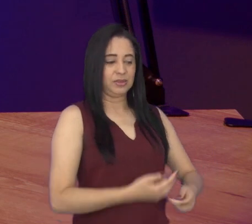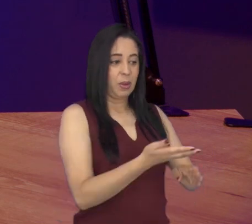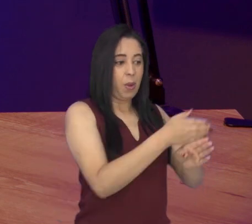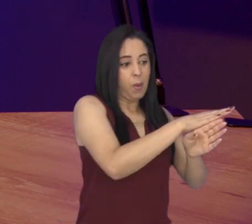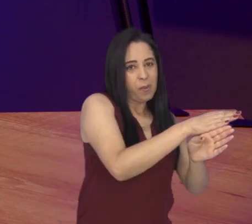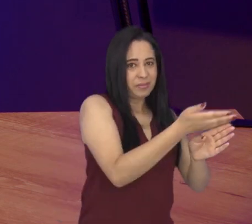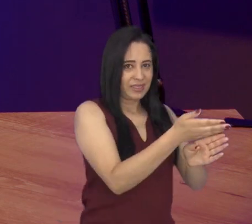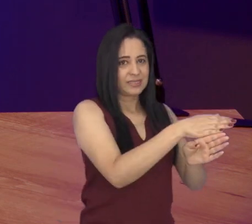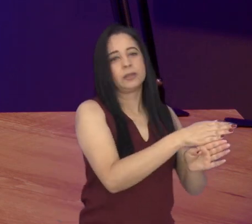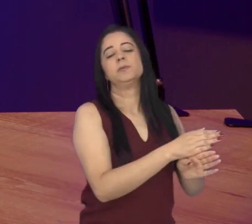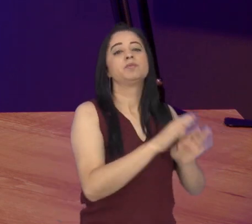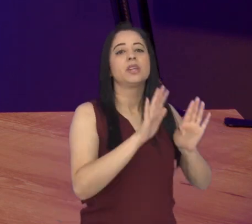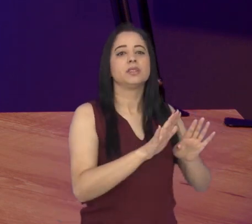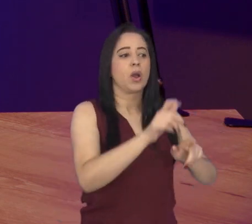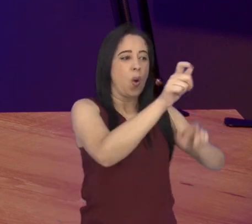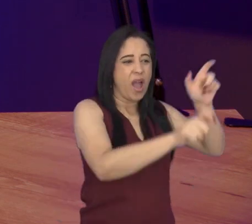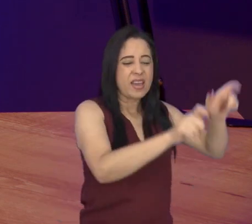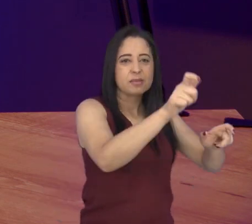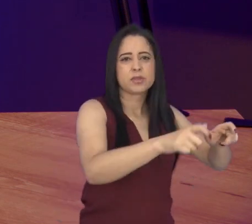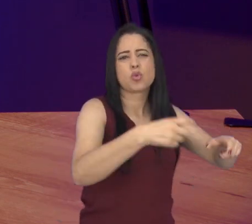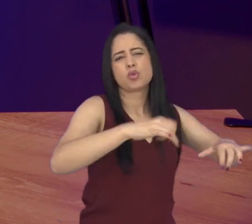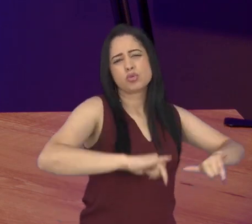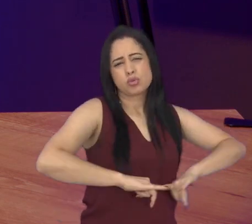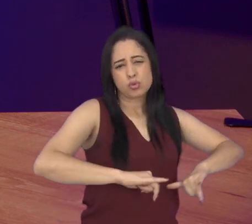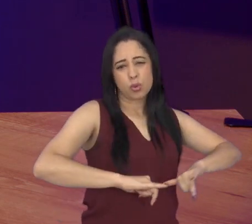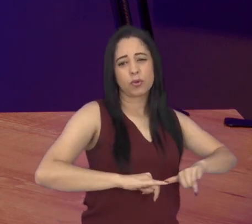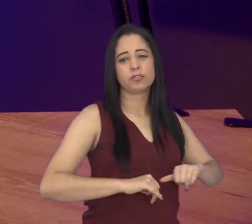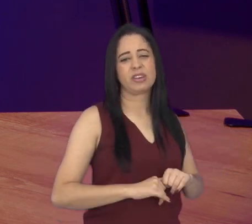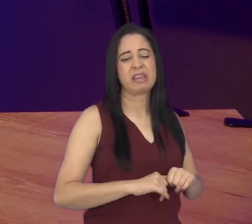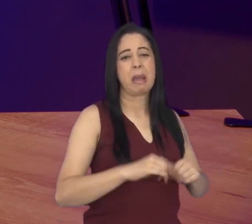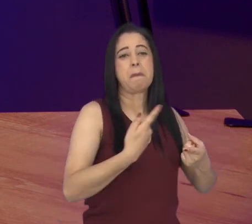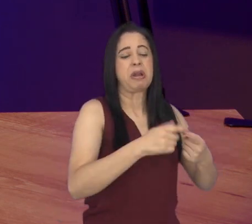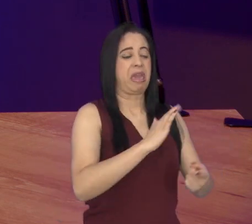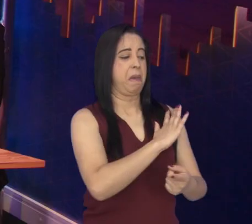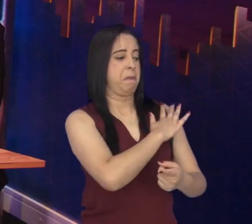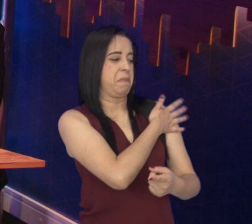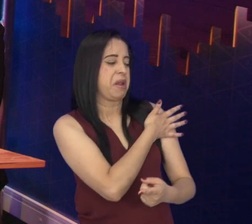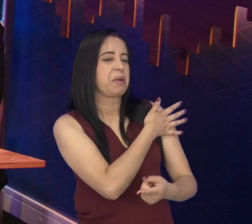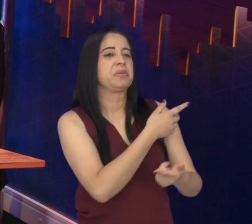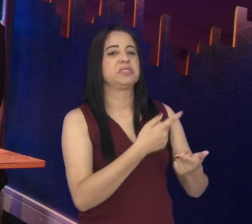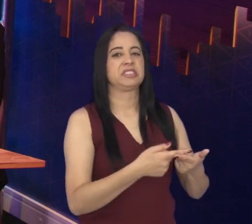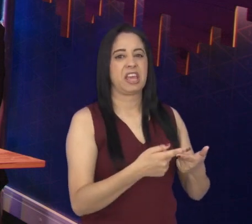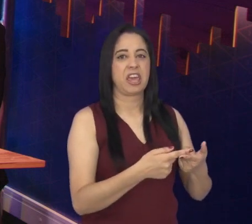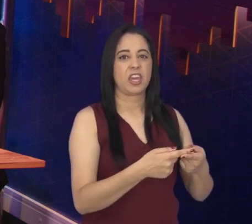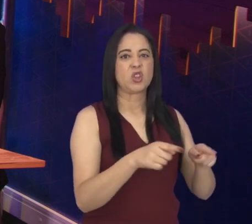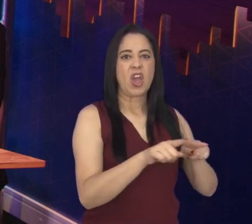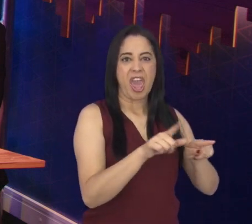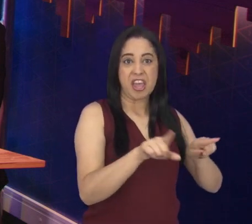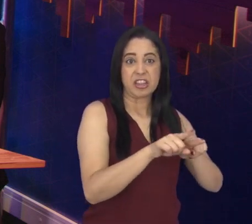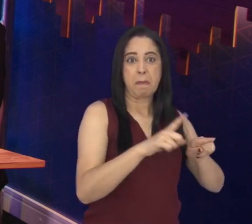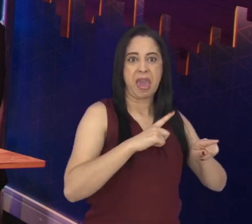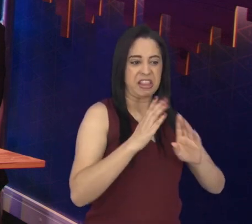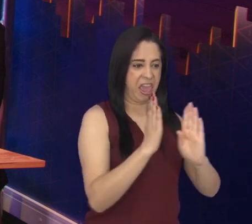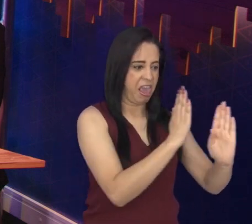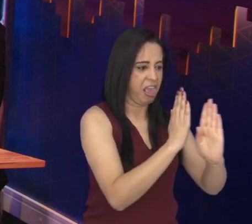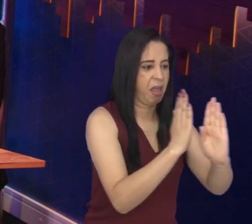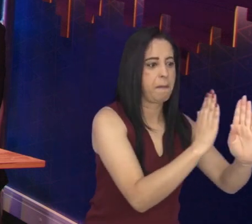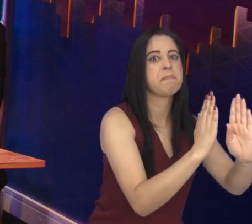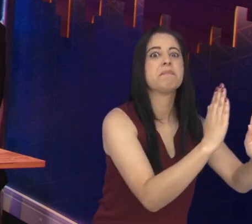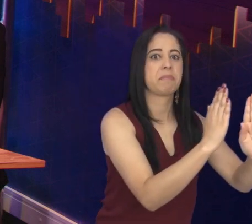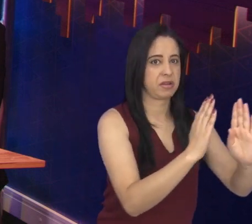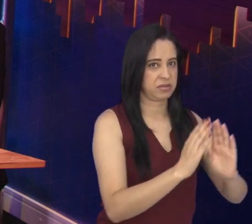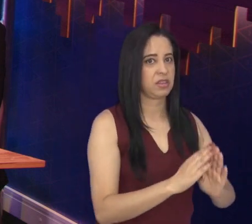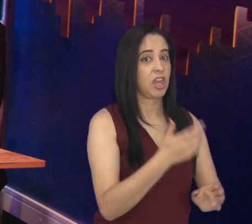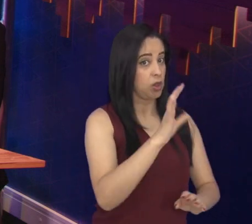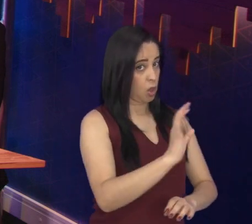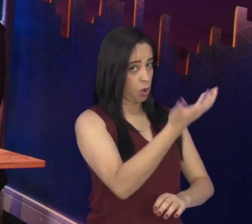bruxa e o outro é humano, e que essas pessoas sofriam muito, muito preconceito, né? Foram até perseguidas pelos Comensais da